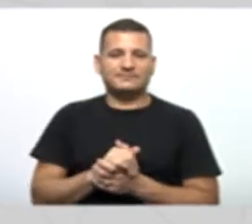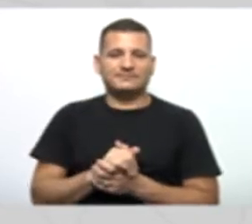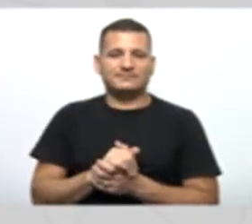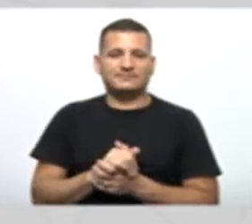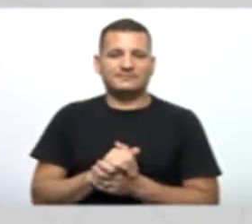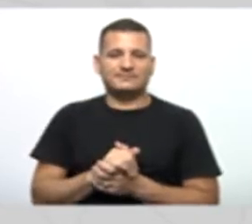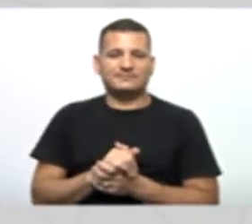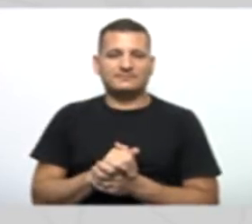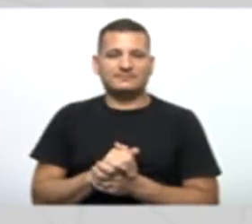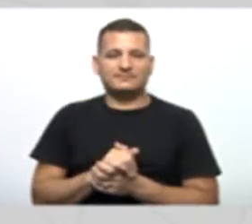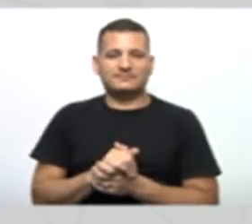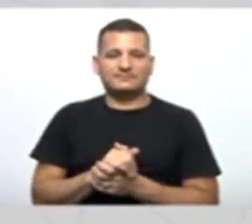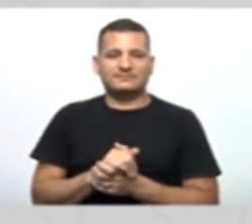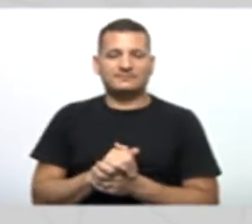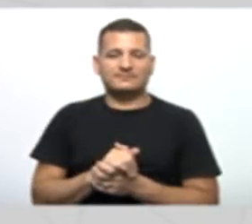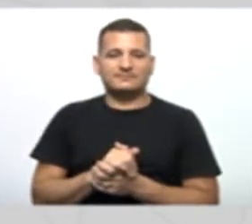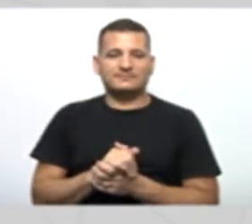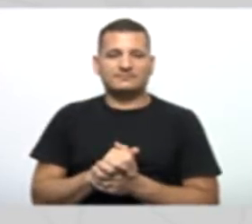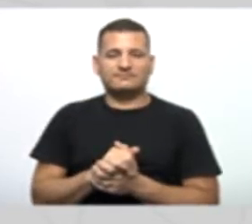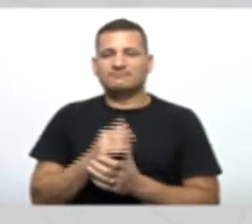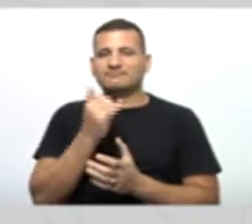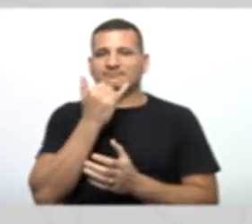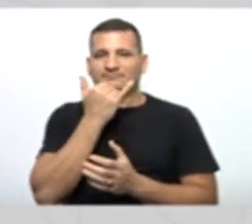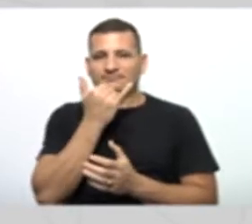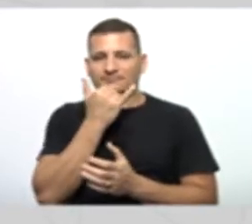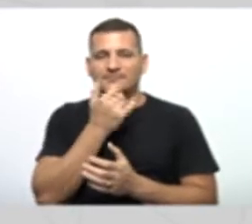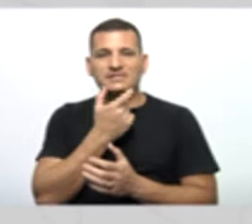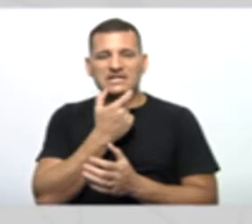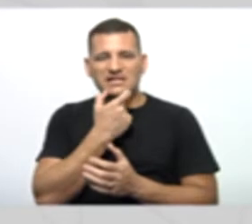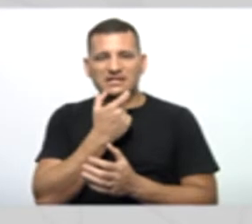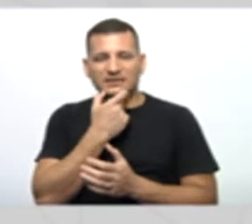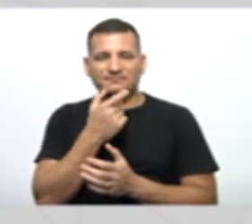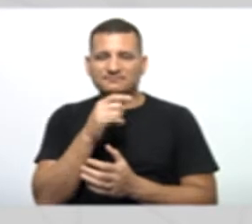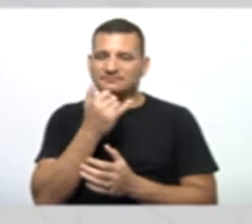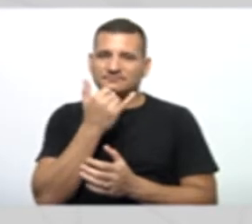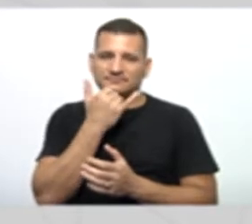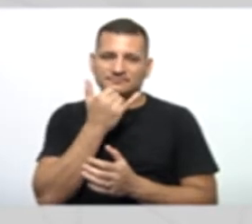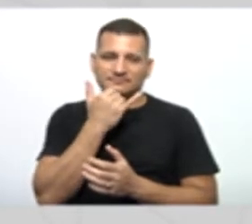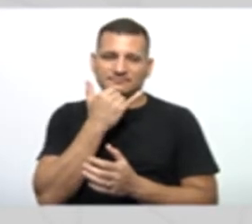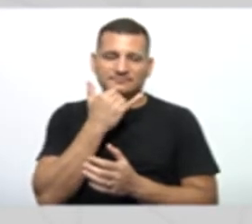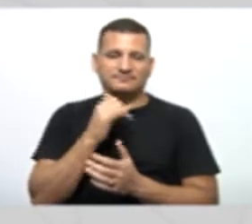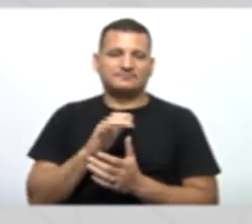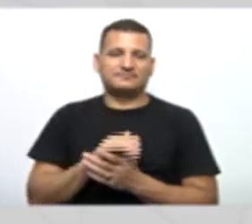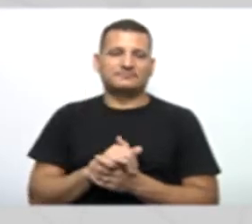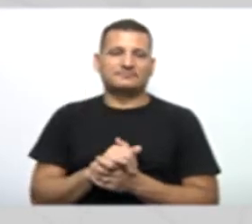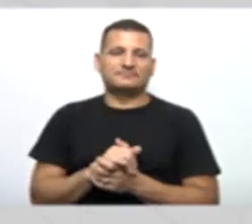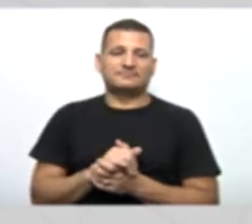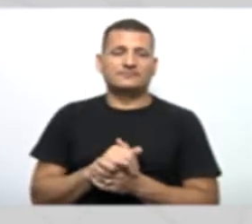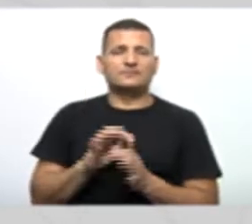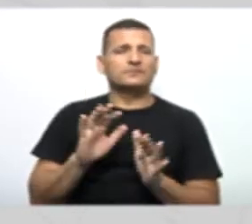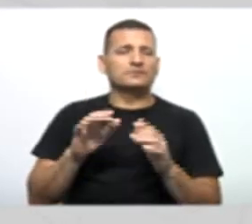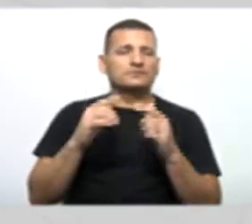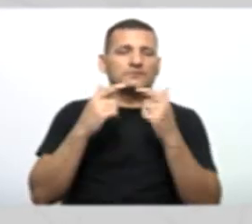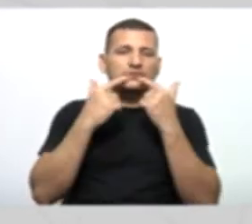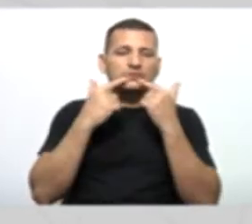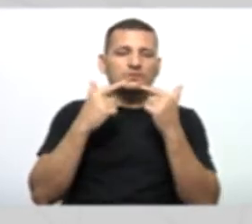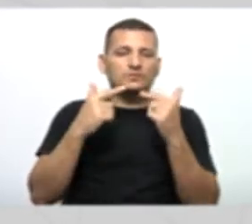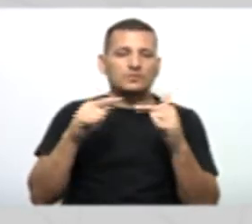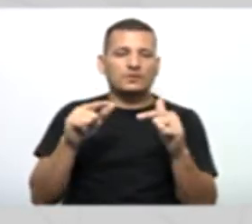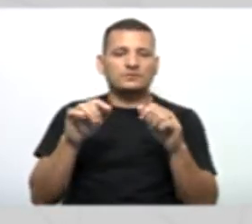Query Language. Desculpa o inglês aqui que está muito enferrujado. Ou linguagem estruturada de